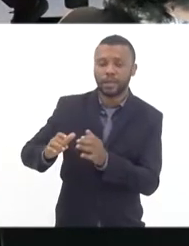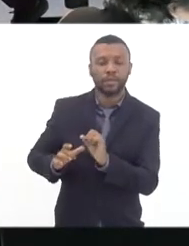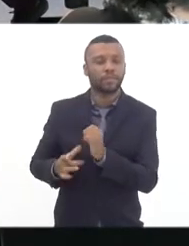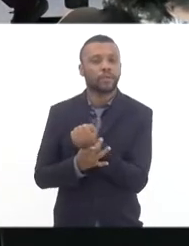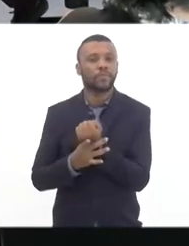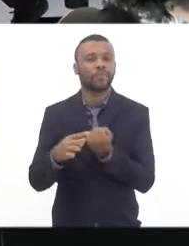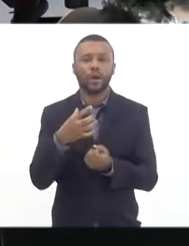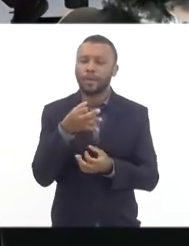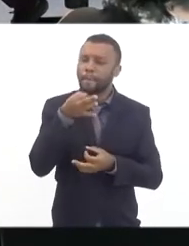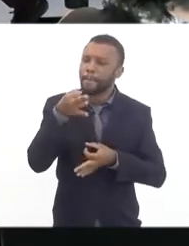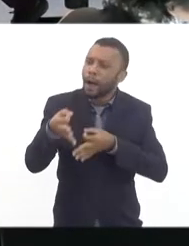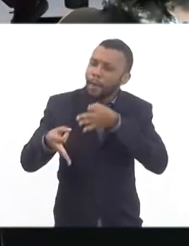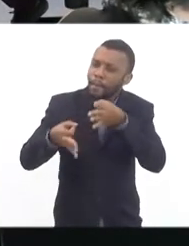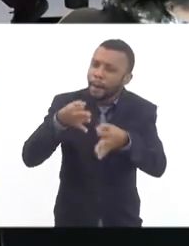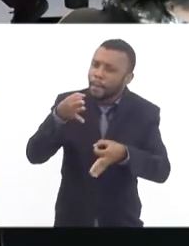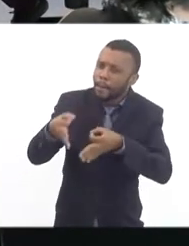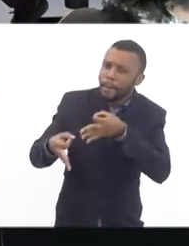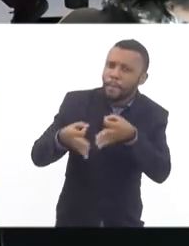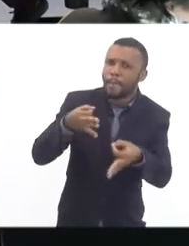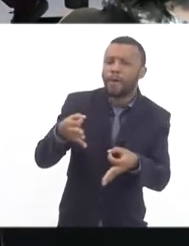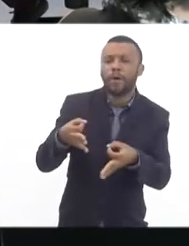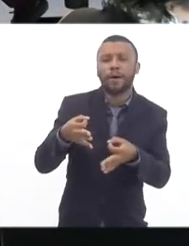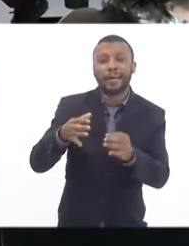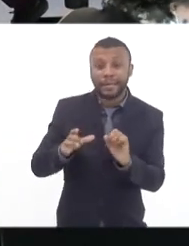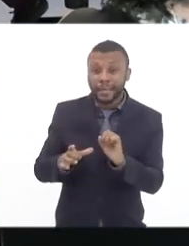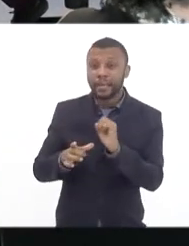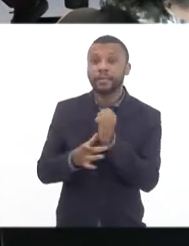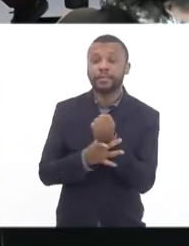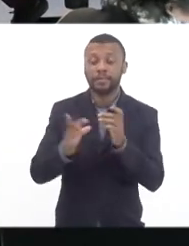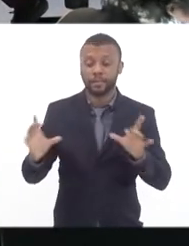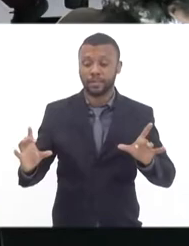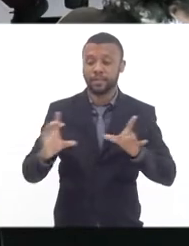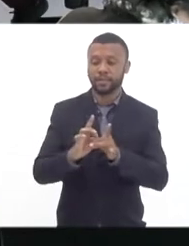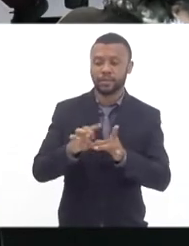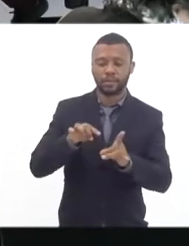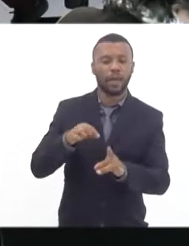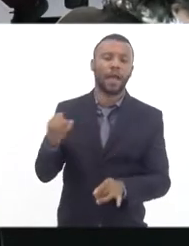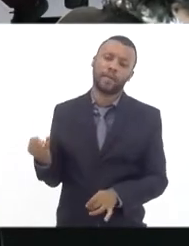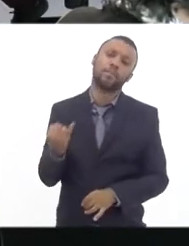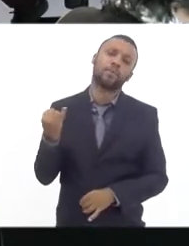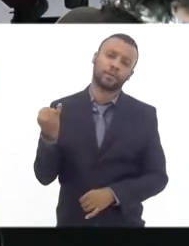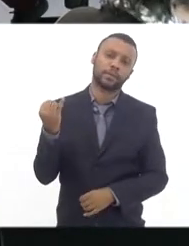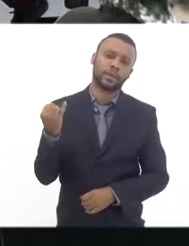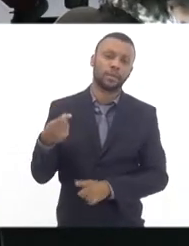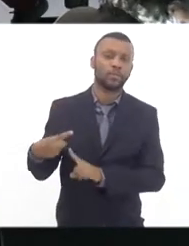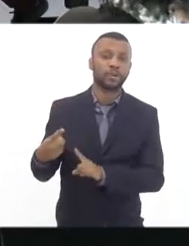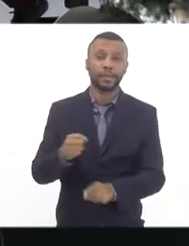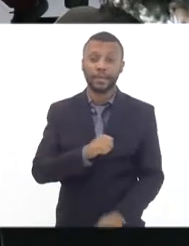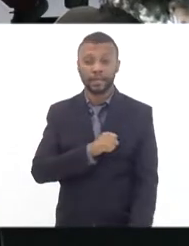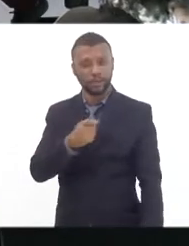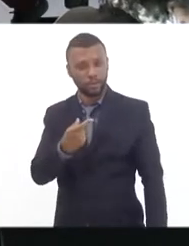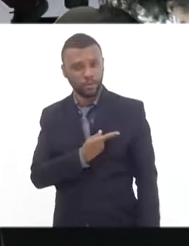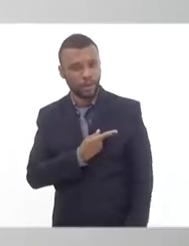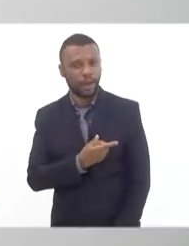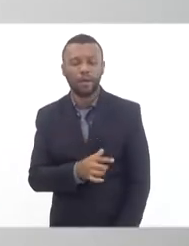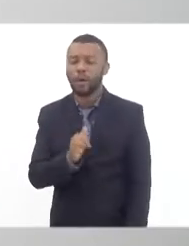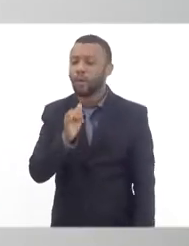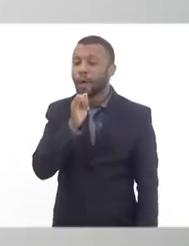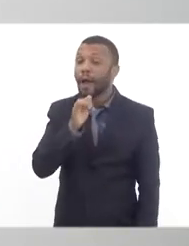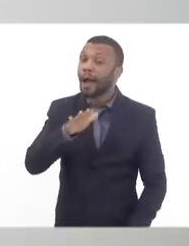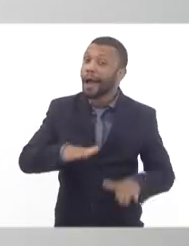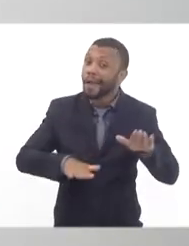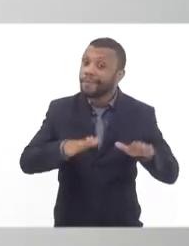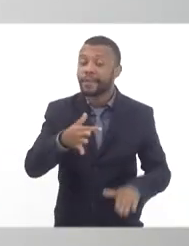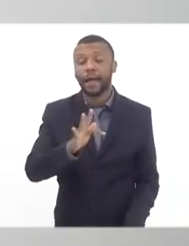que era importante garantir essa integração. Não é? Porque em São Gonçalo, por exemplo, a gente vê, às vezes,